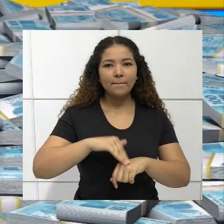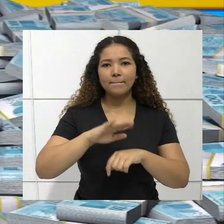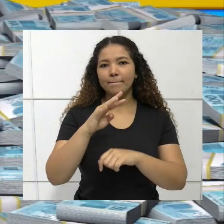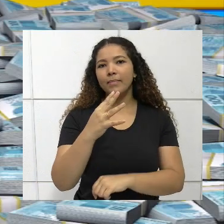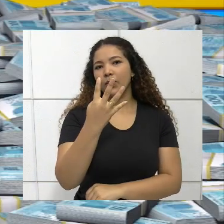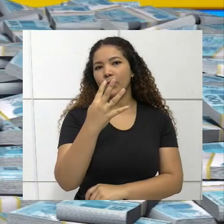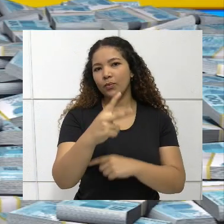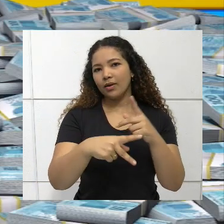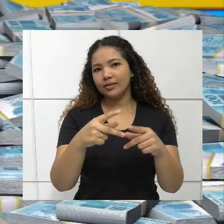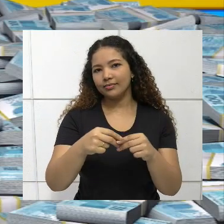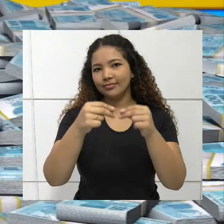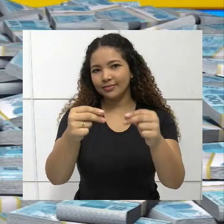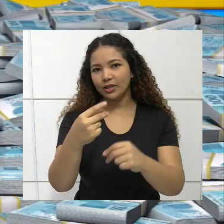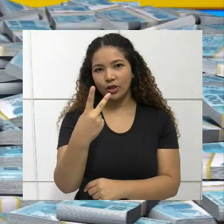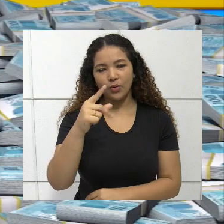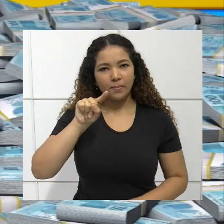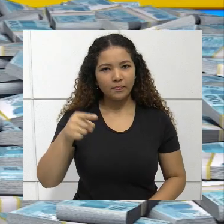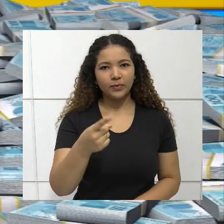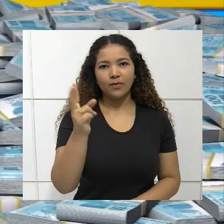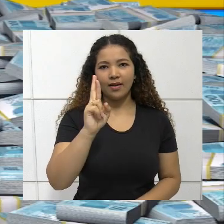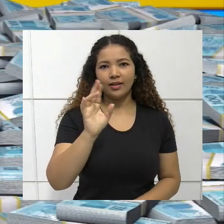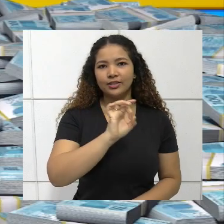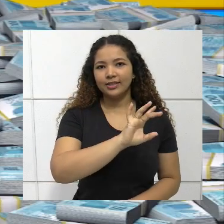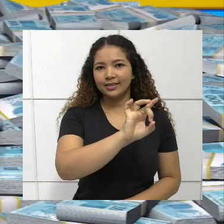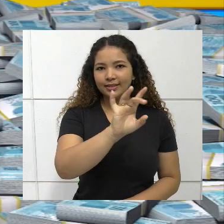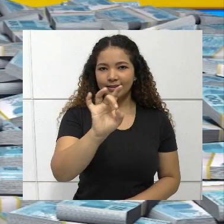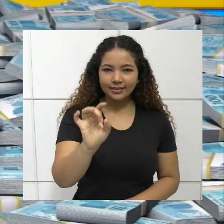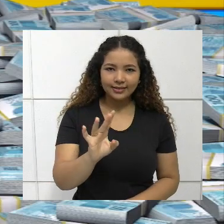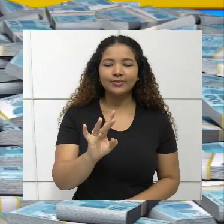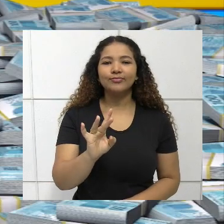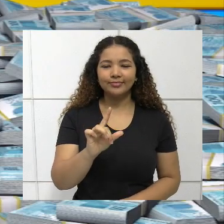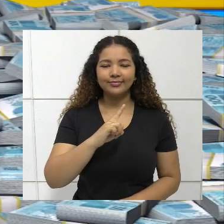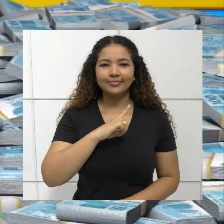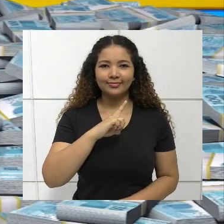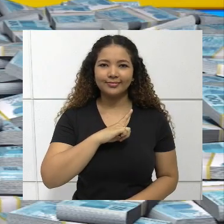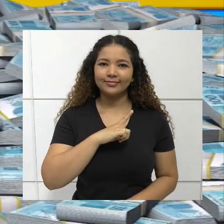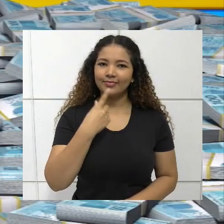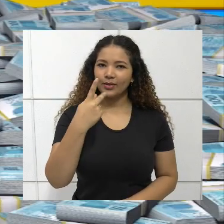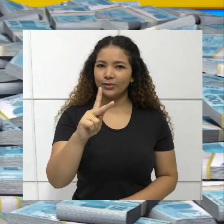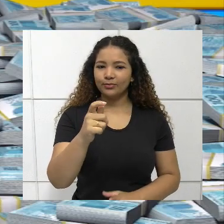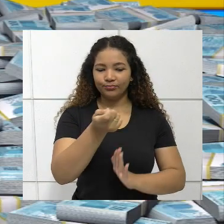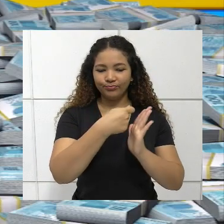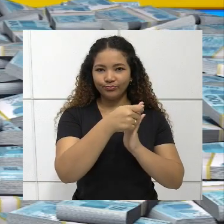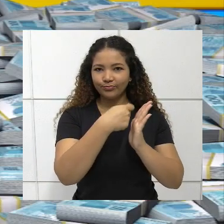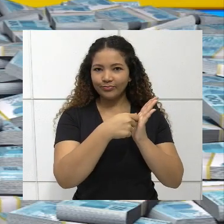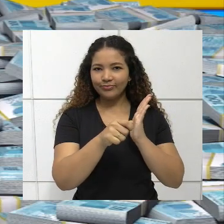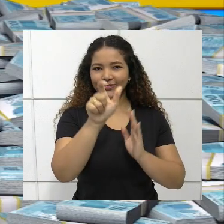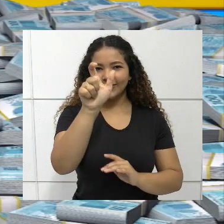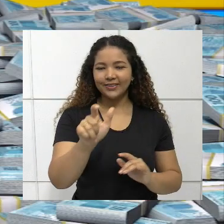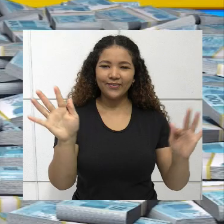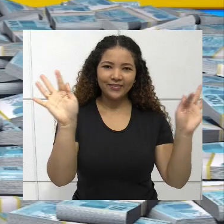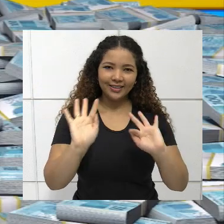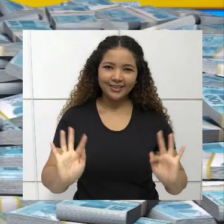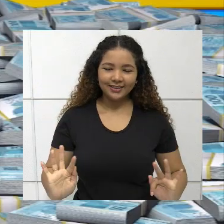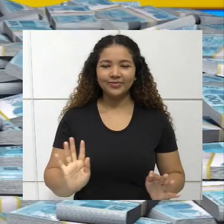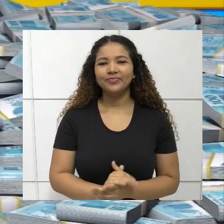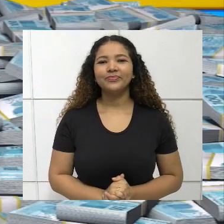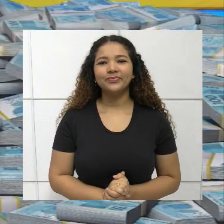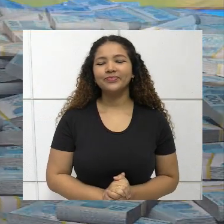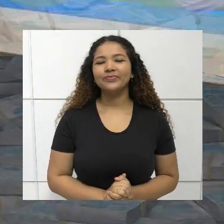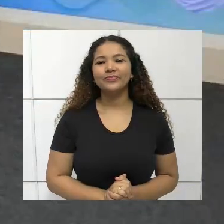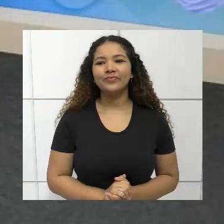prêmios de R$ 2.000 cada para você no mega show de prêmios. Sele a sua cartela e seja feliz. Olha